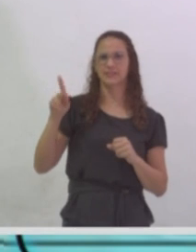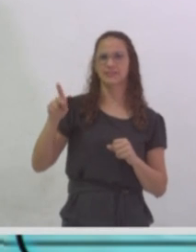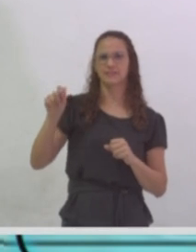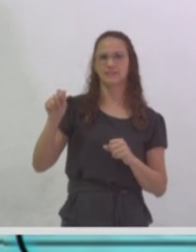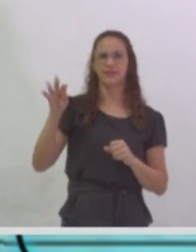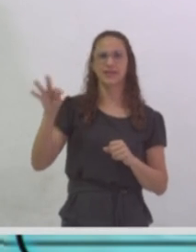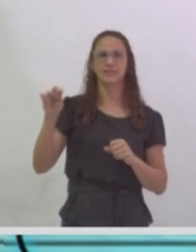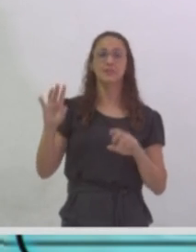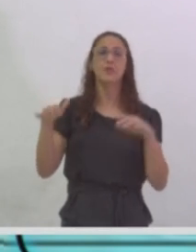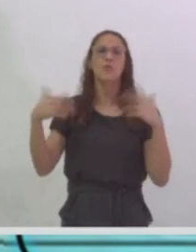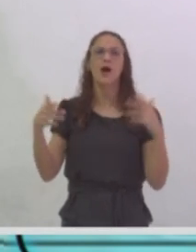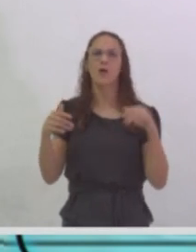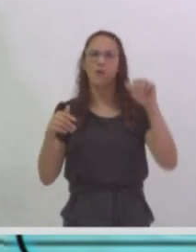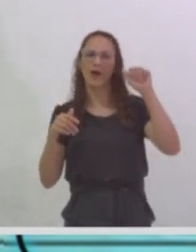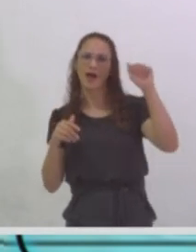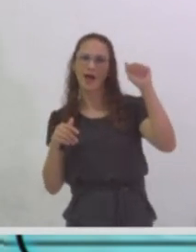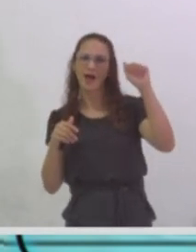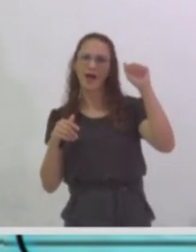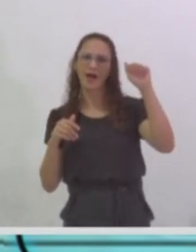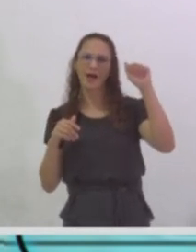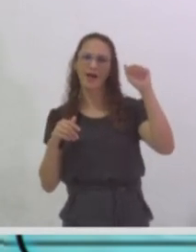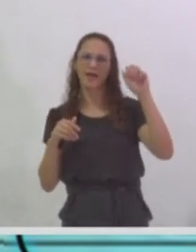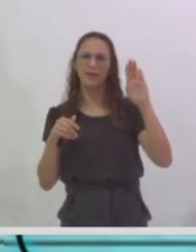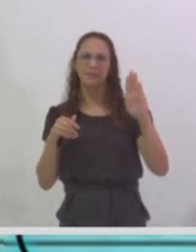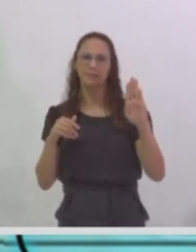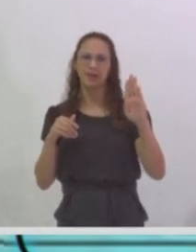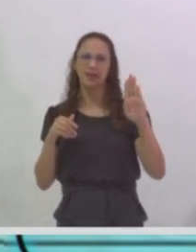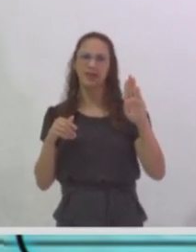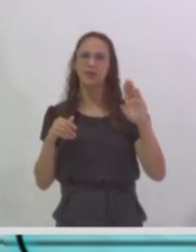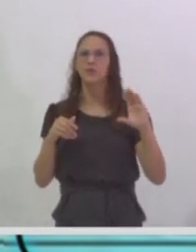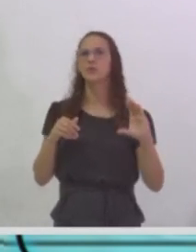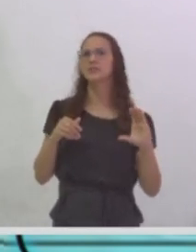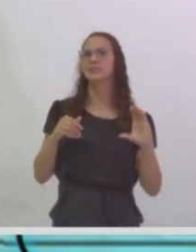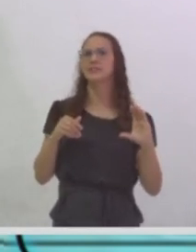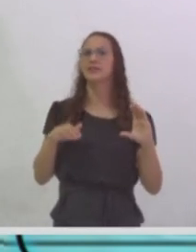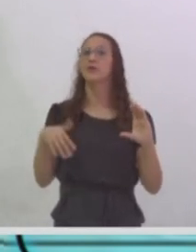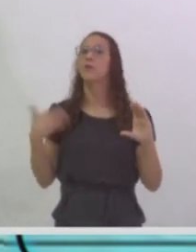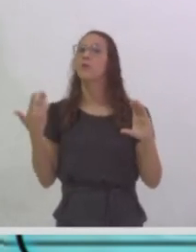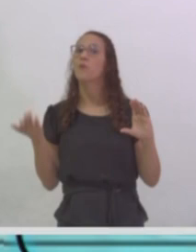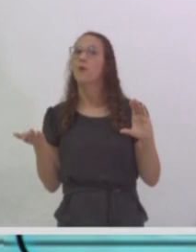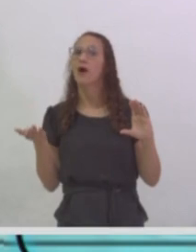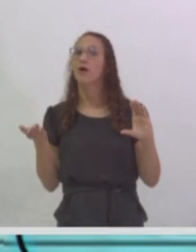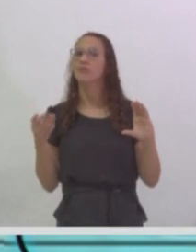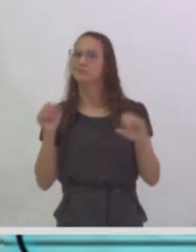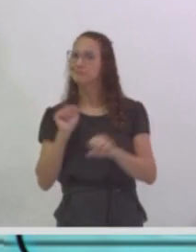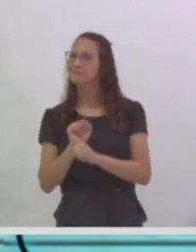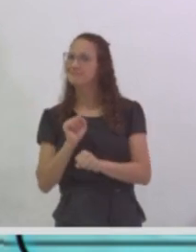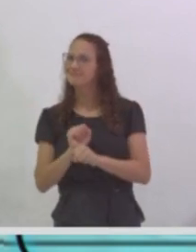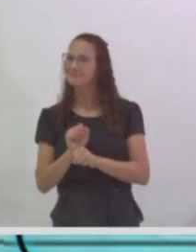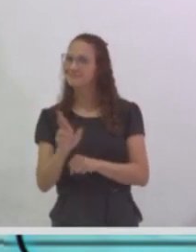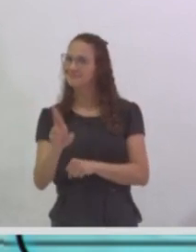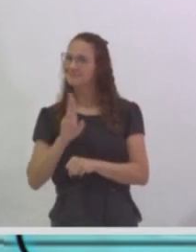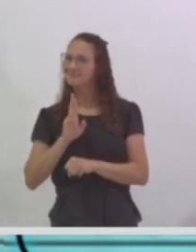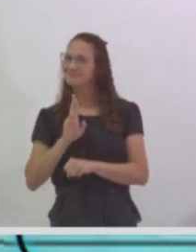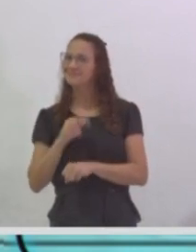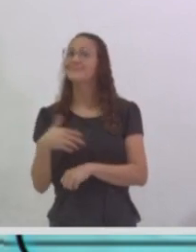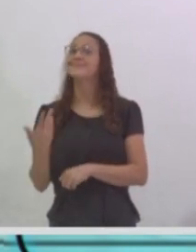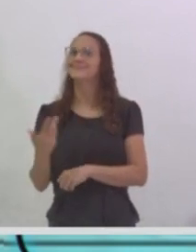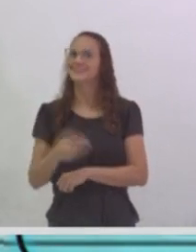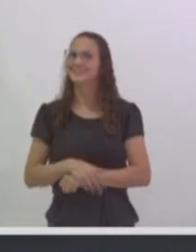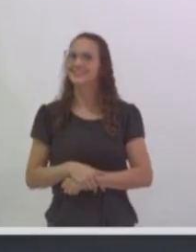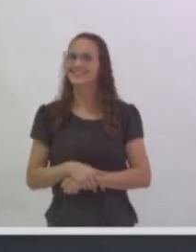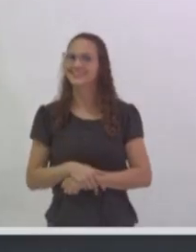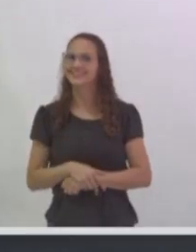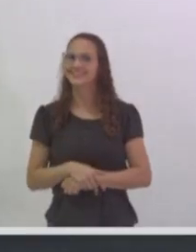C? Dá uma pensada aí, vai. Tô esperando. Opa! Vem aqui comigo. O negócio tá bom aqui mesmo, ó.